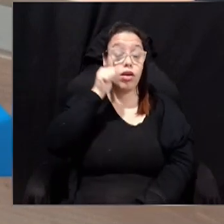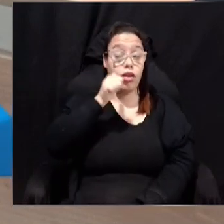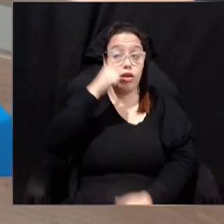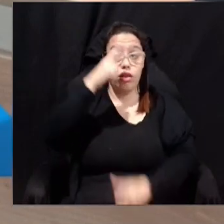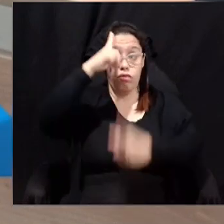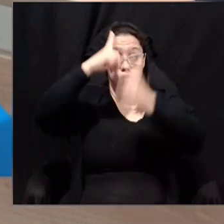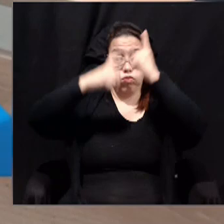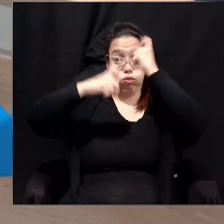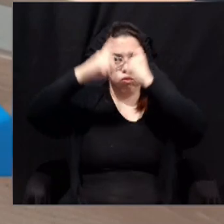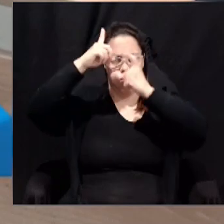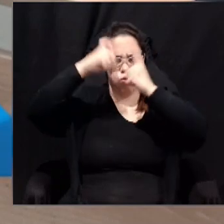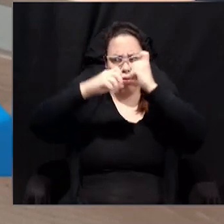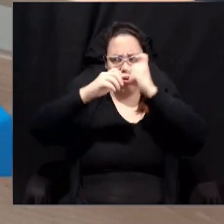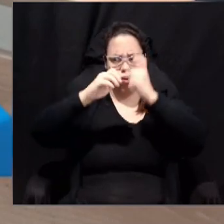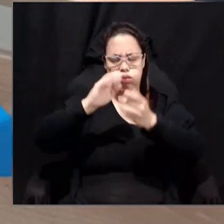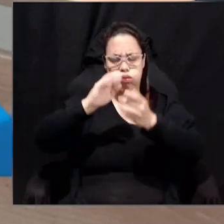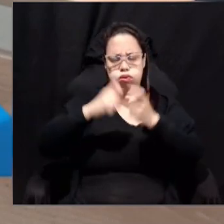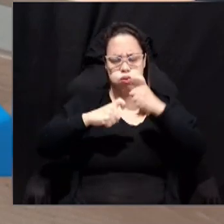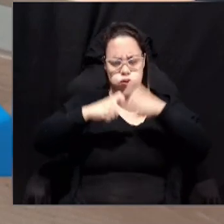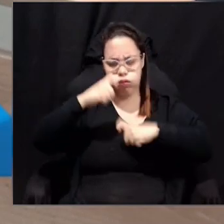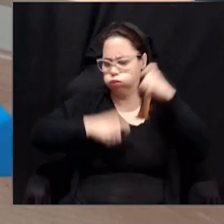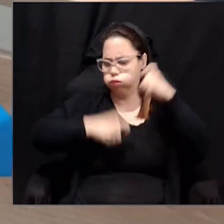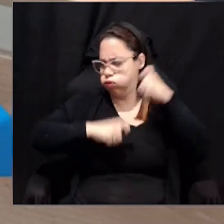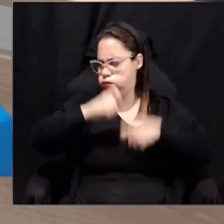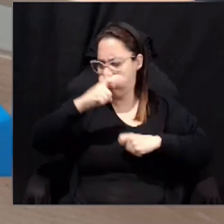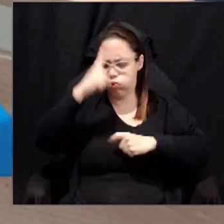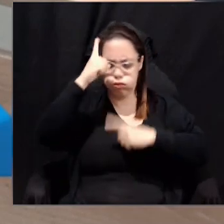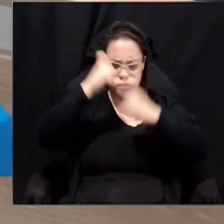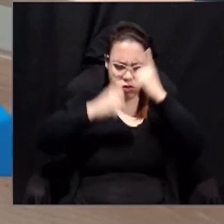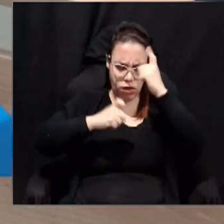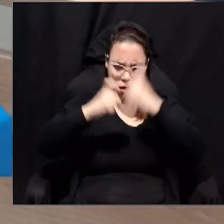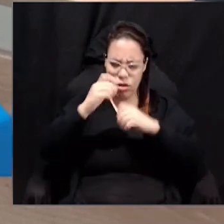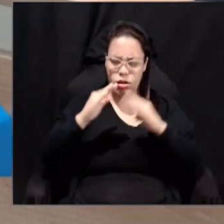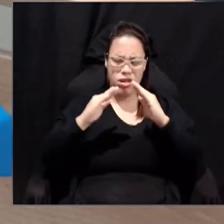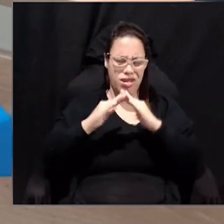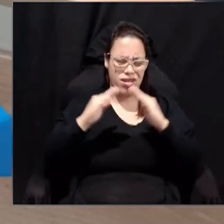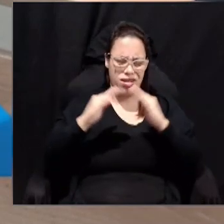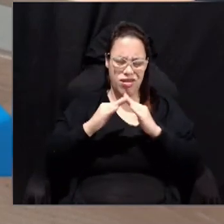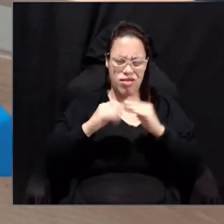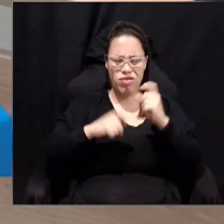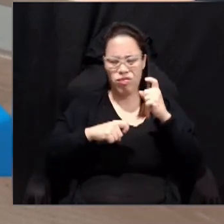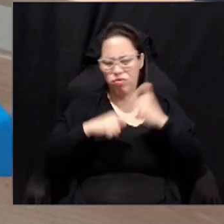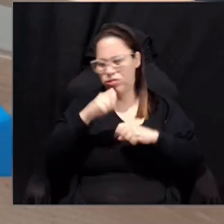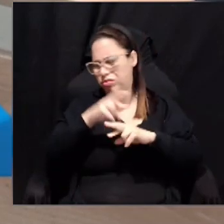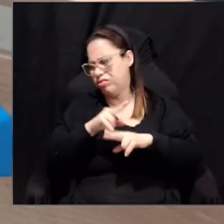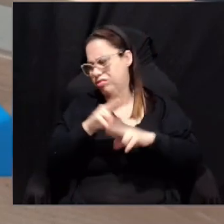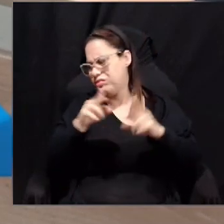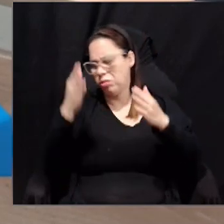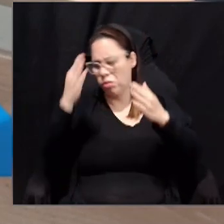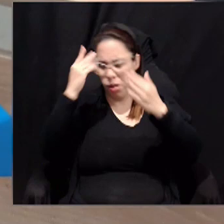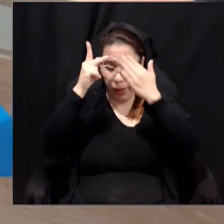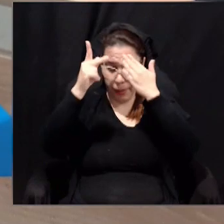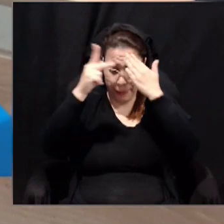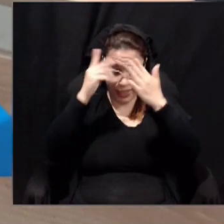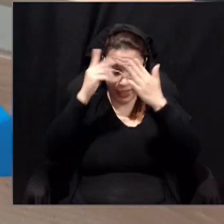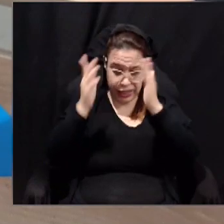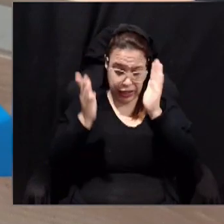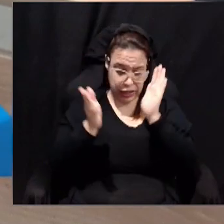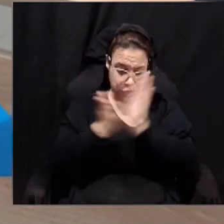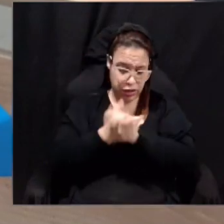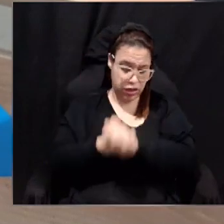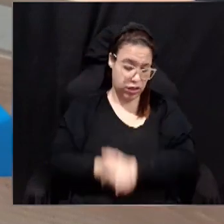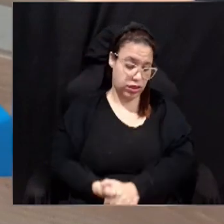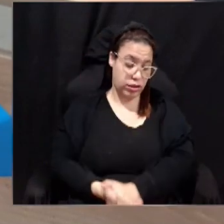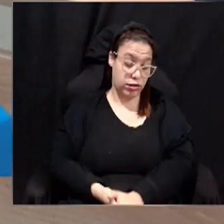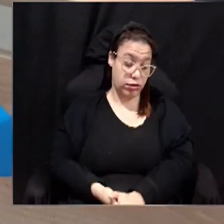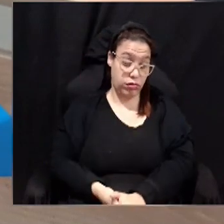de abuso sexual, de violência doméstica, de violência sexual, de violência psicológica, né? E a